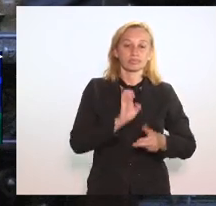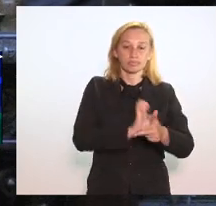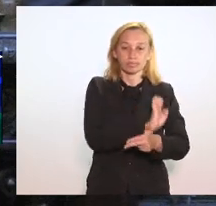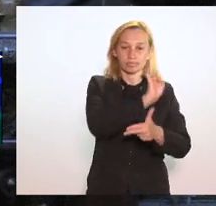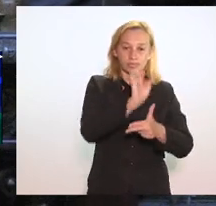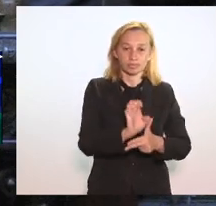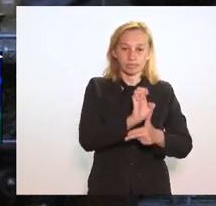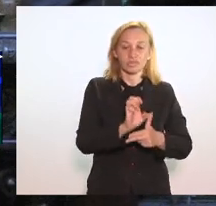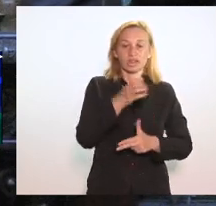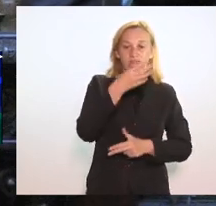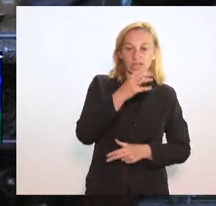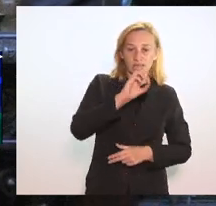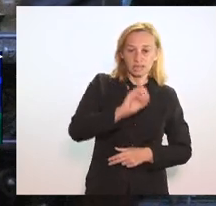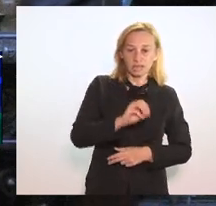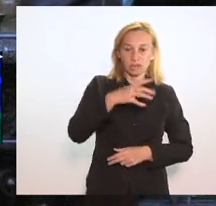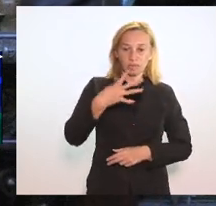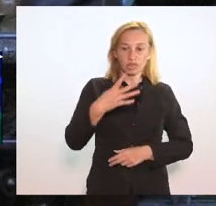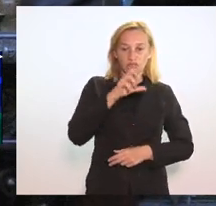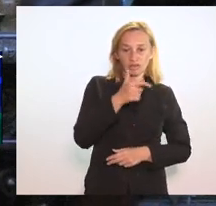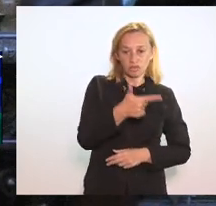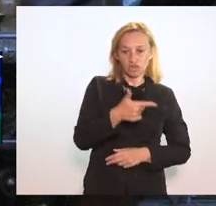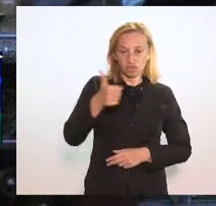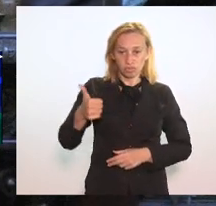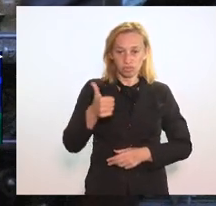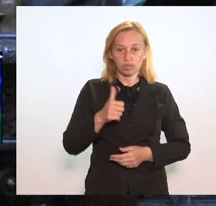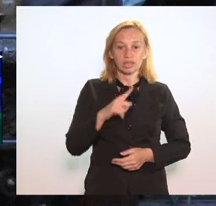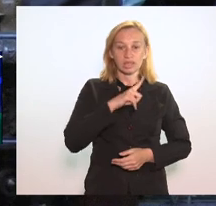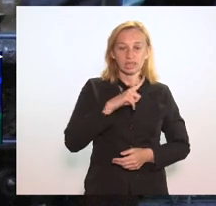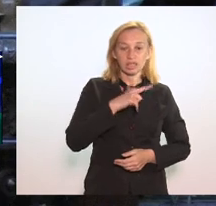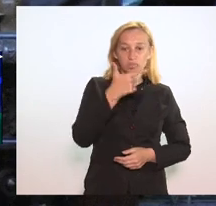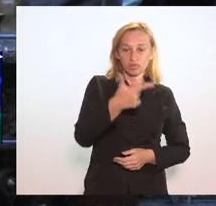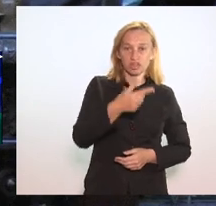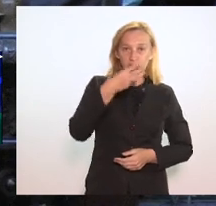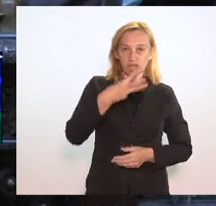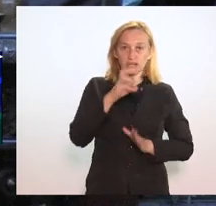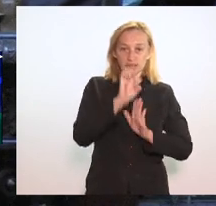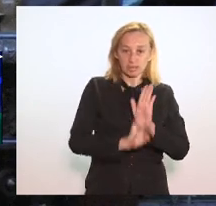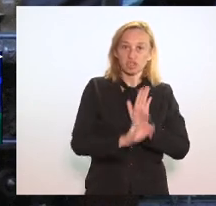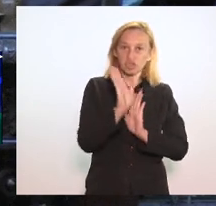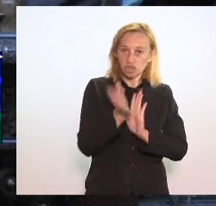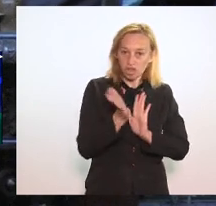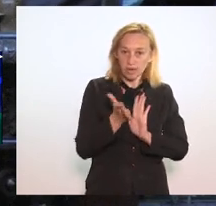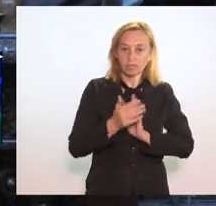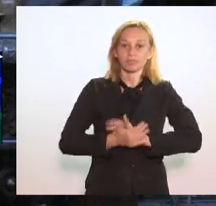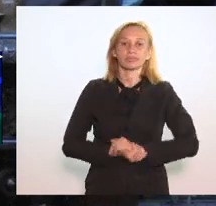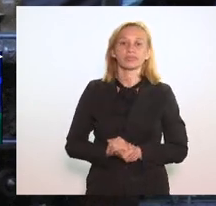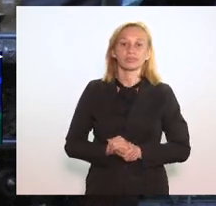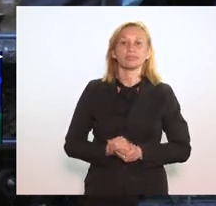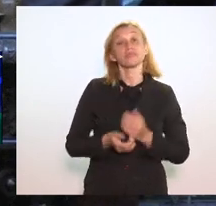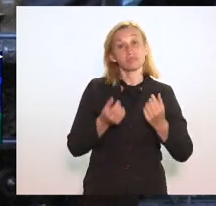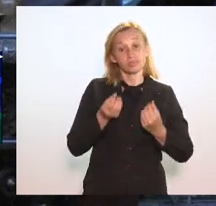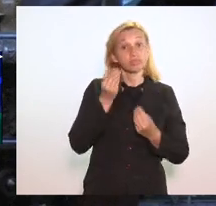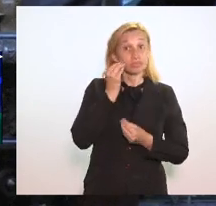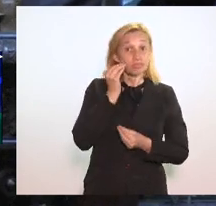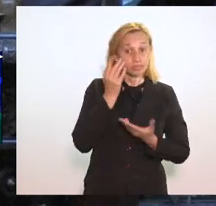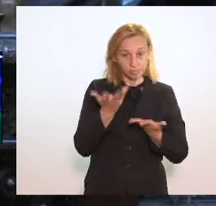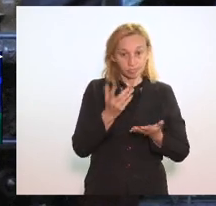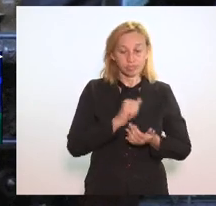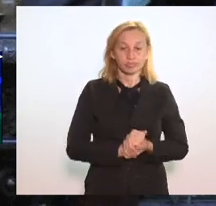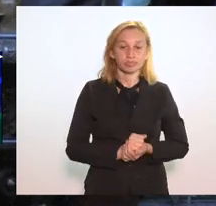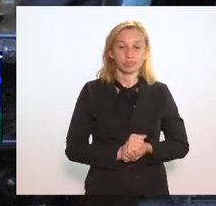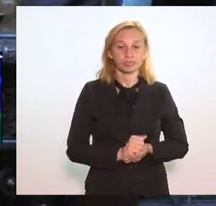executivo 0421 nós já temos 23 emendas Vamos tentar